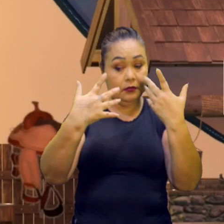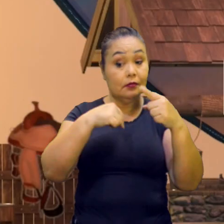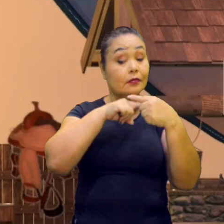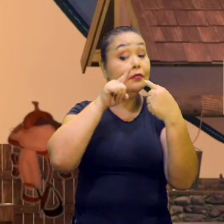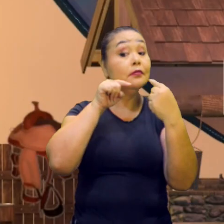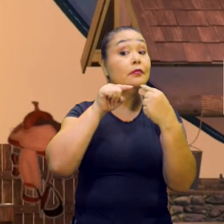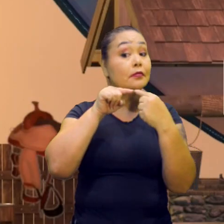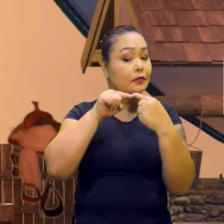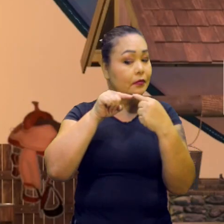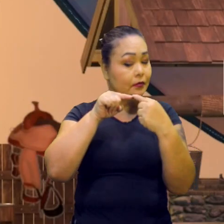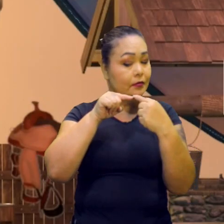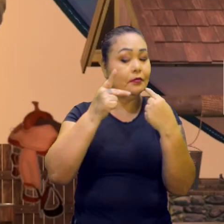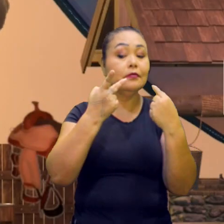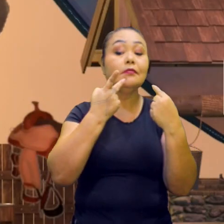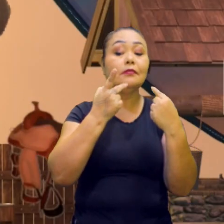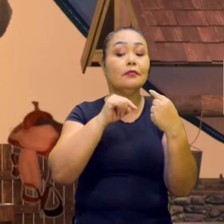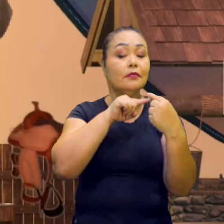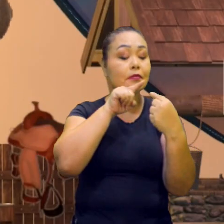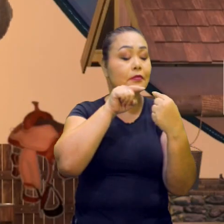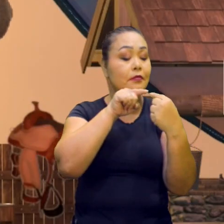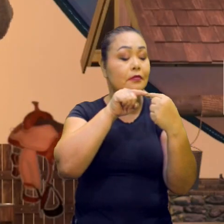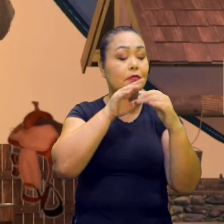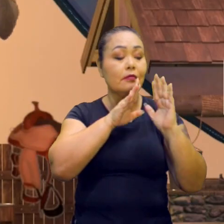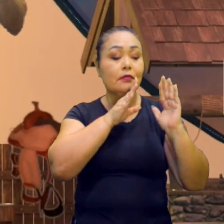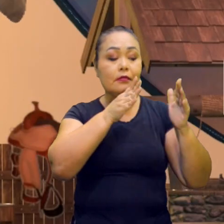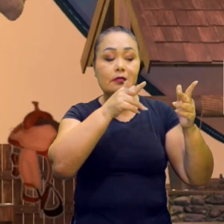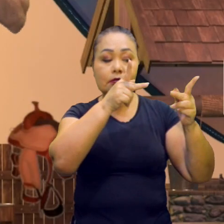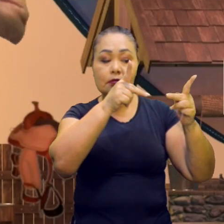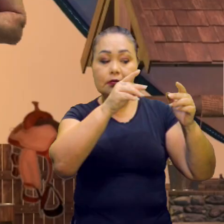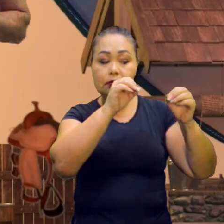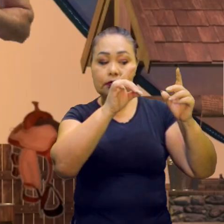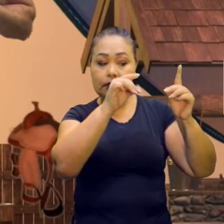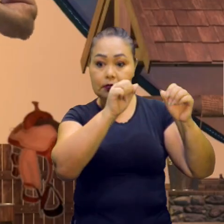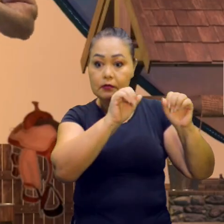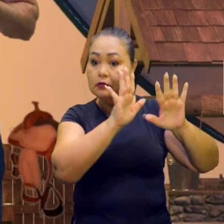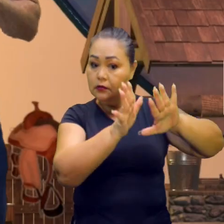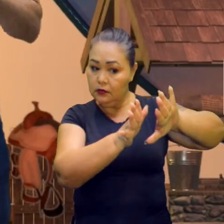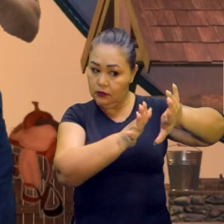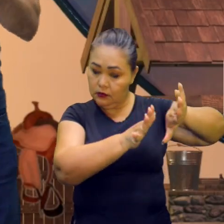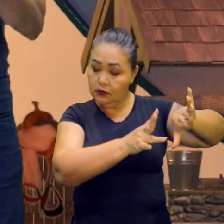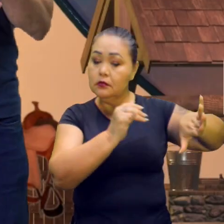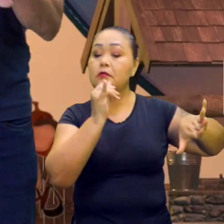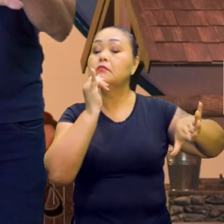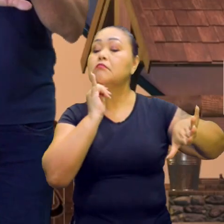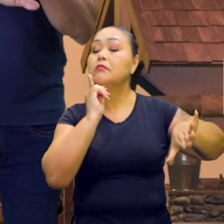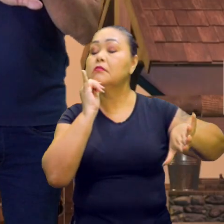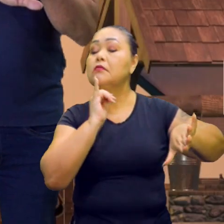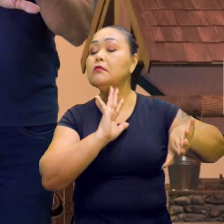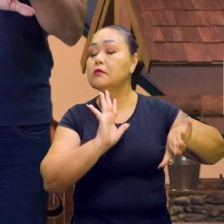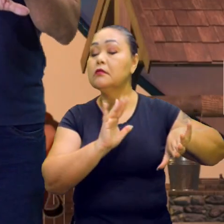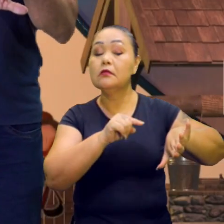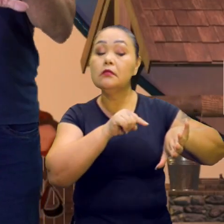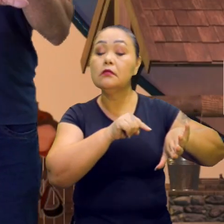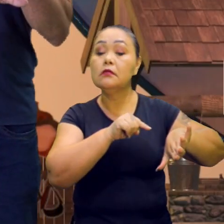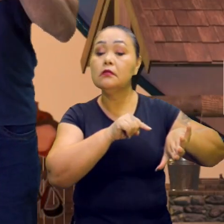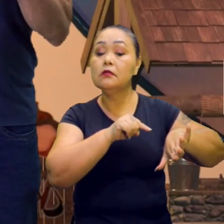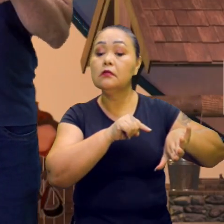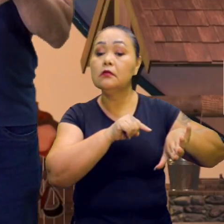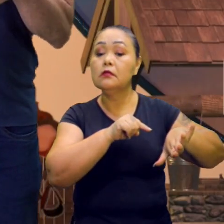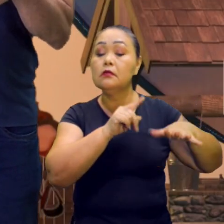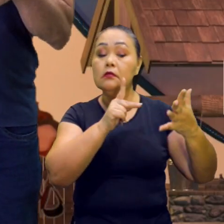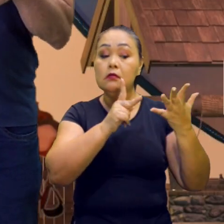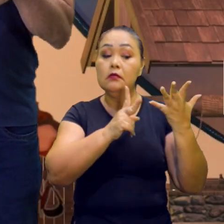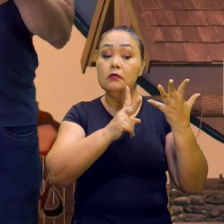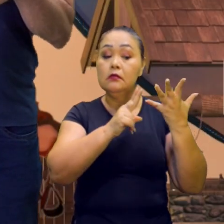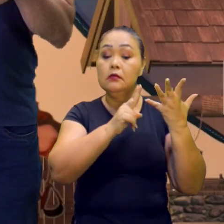sobre objetivos da poda, é uma coisa. Exemplo. nós temos poda de